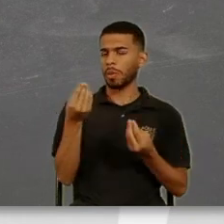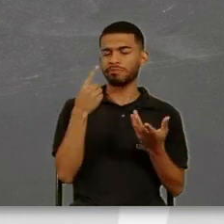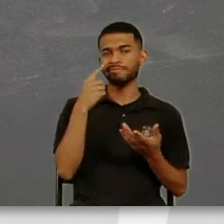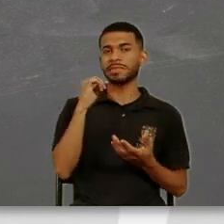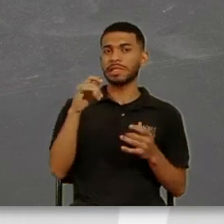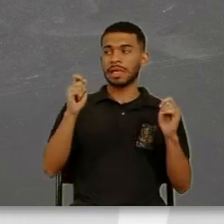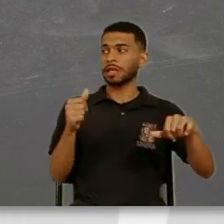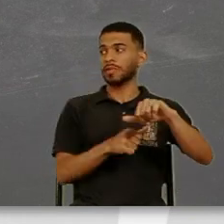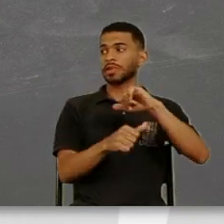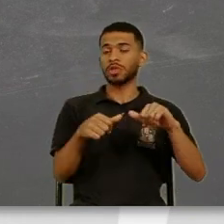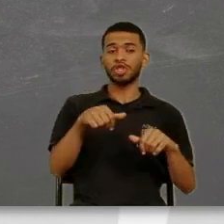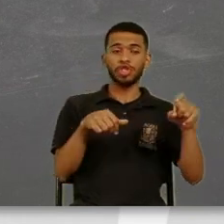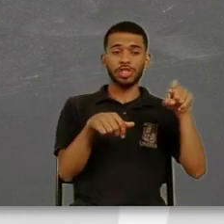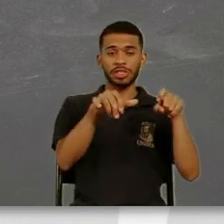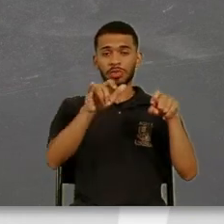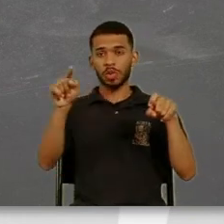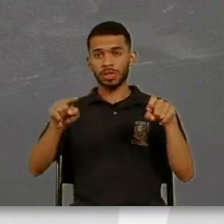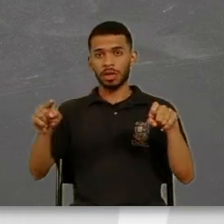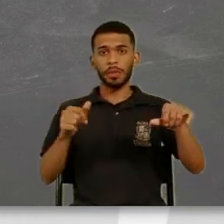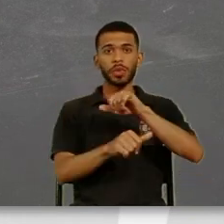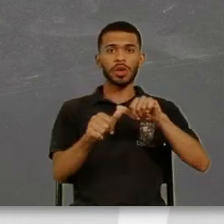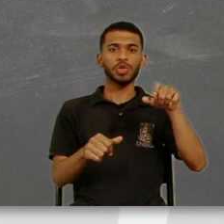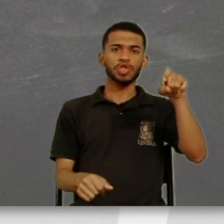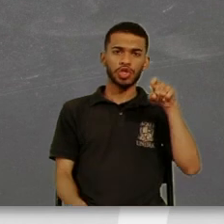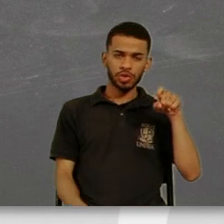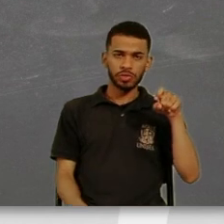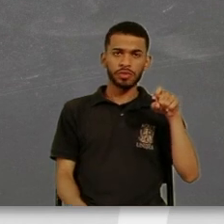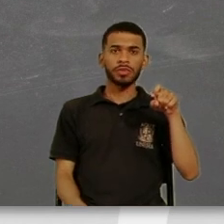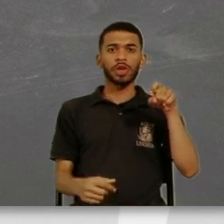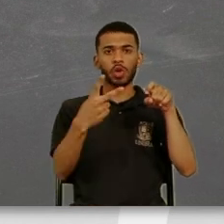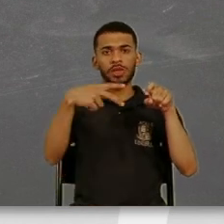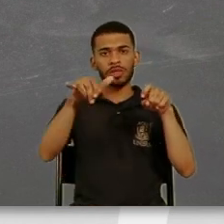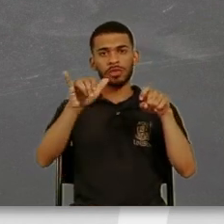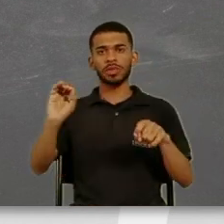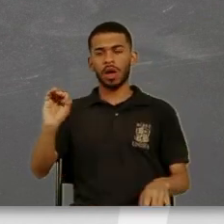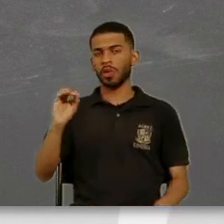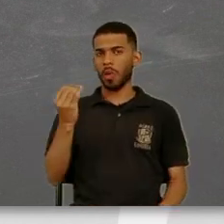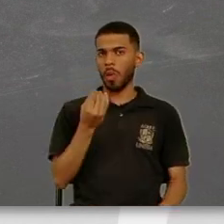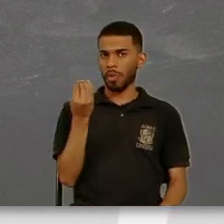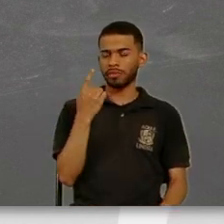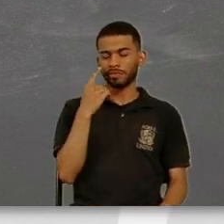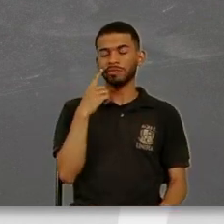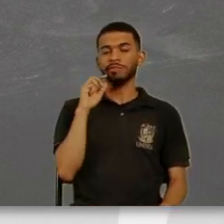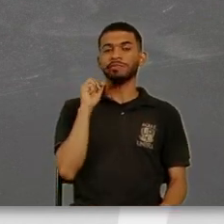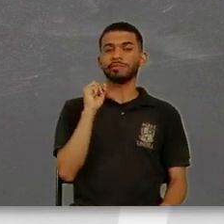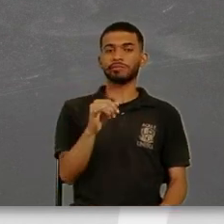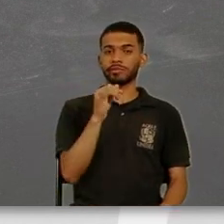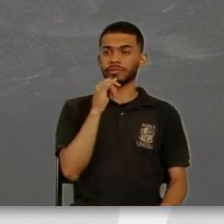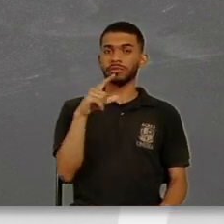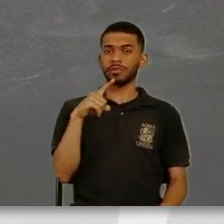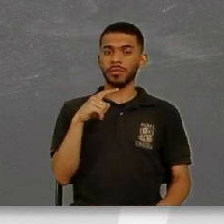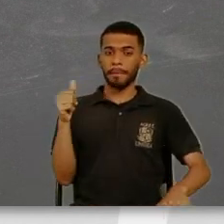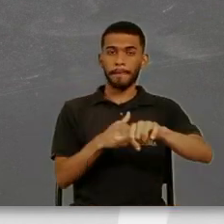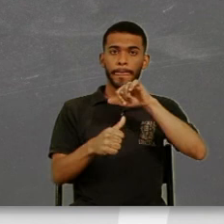de x, y, z, se transformando em x, 2y e 0. Se eu tiver essa